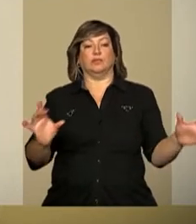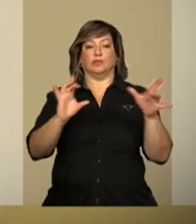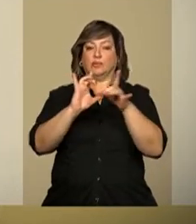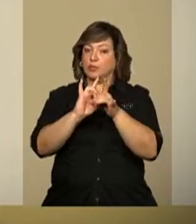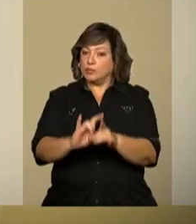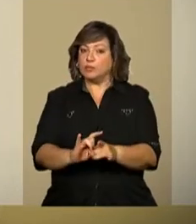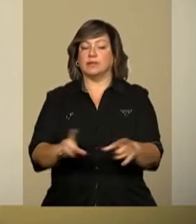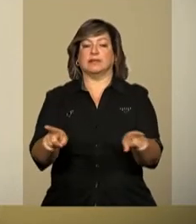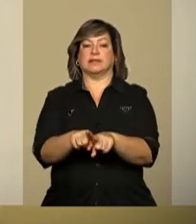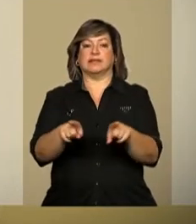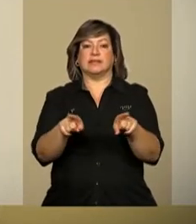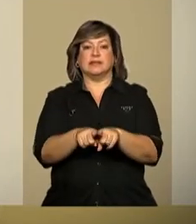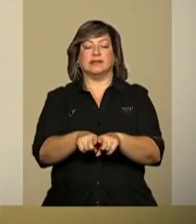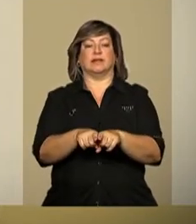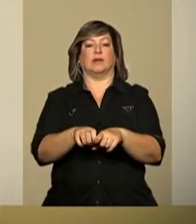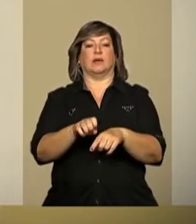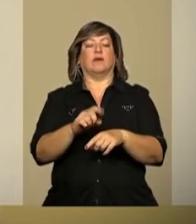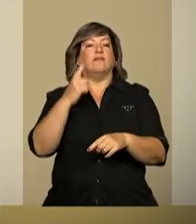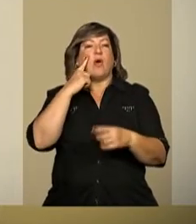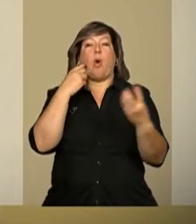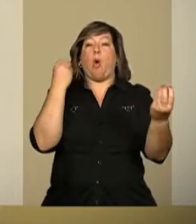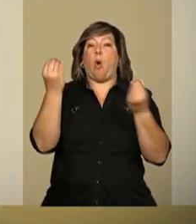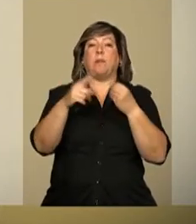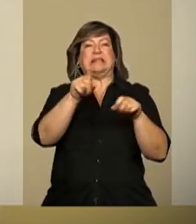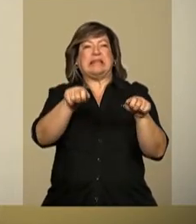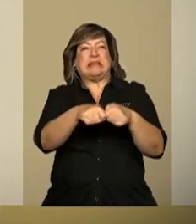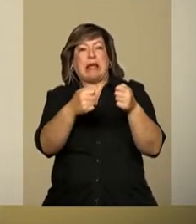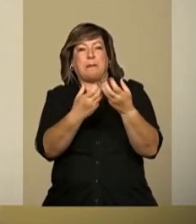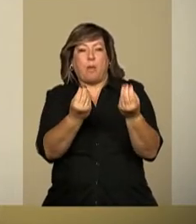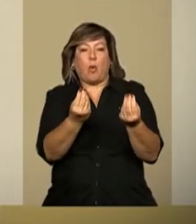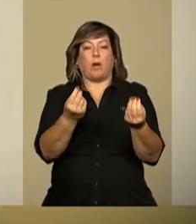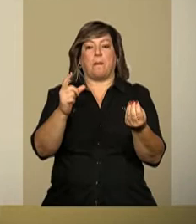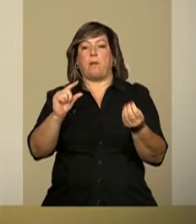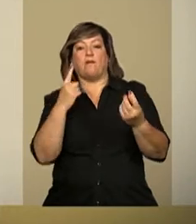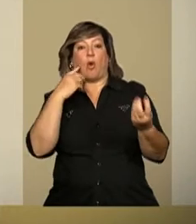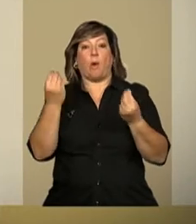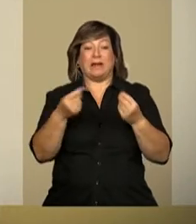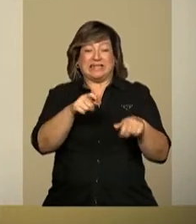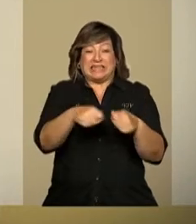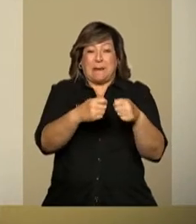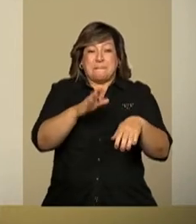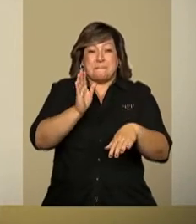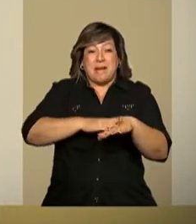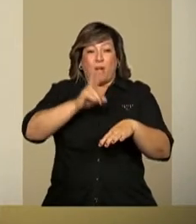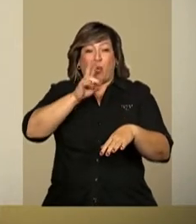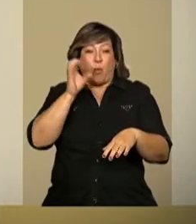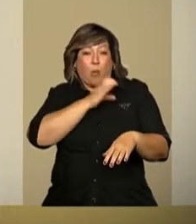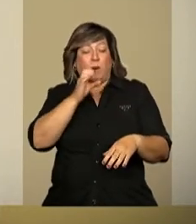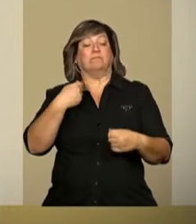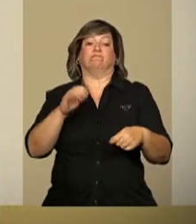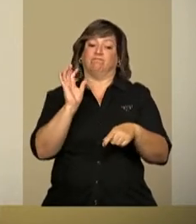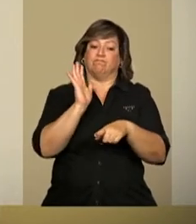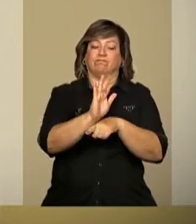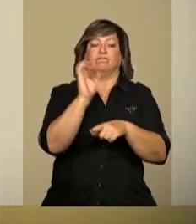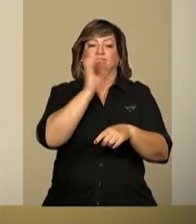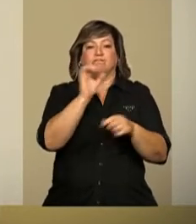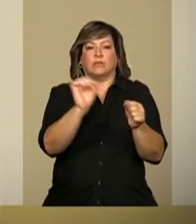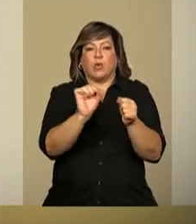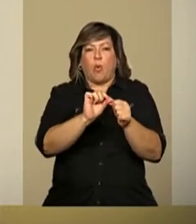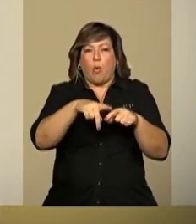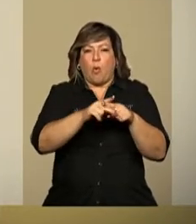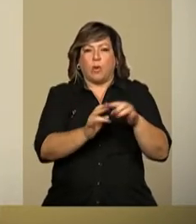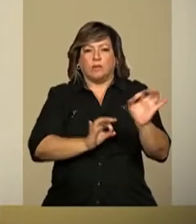levamos em conta o estado de conservação do patrimônio e das cidades onde o investimento tem maior urgência algumas dessas